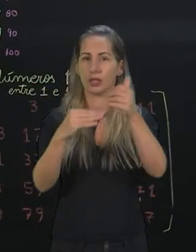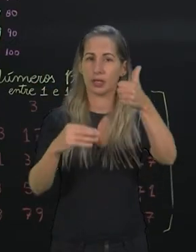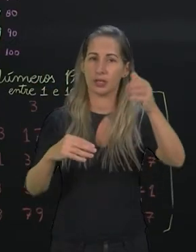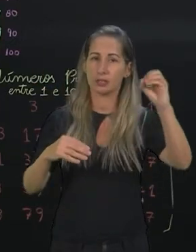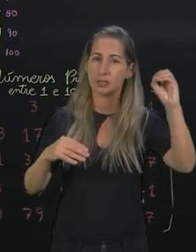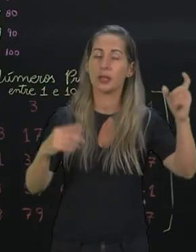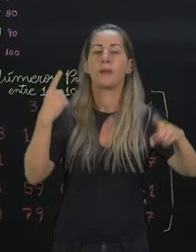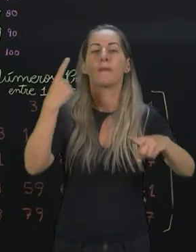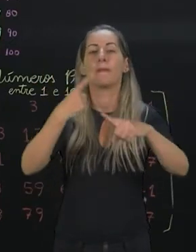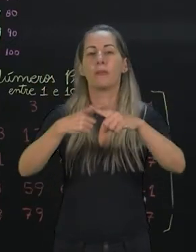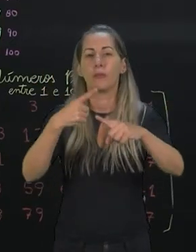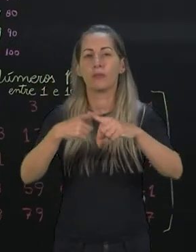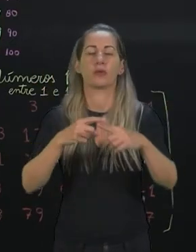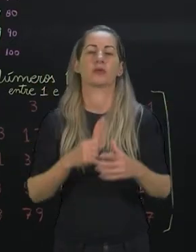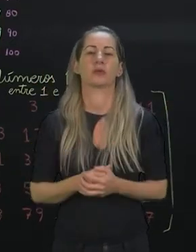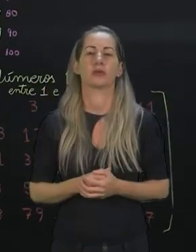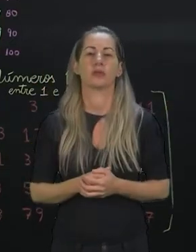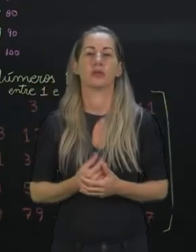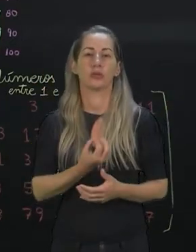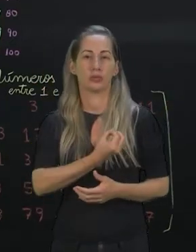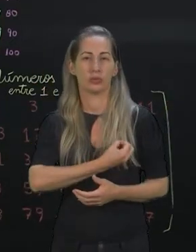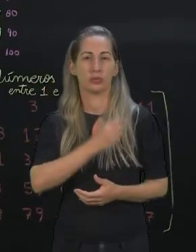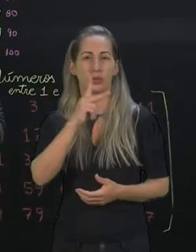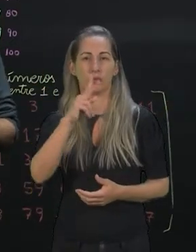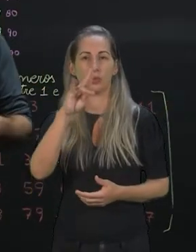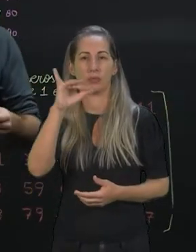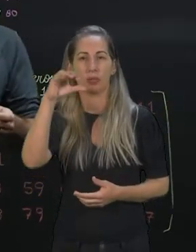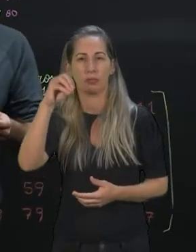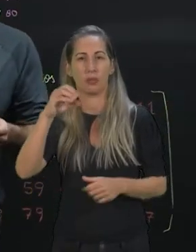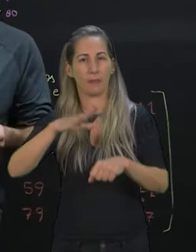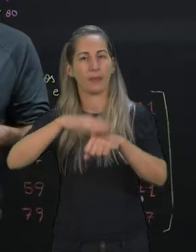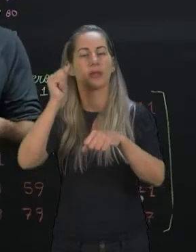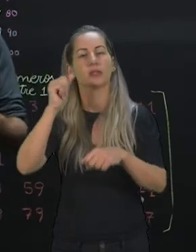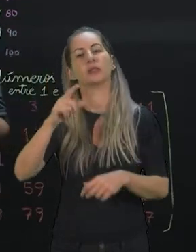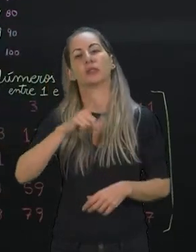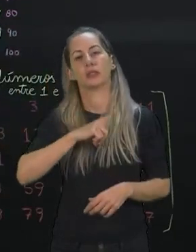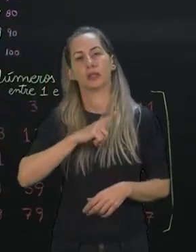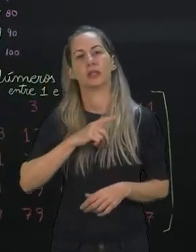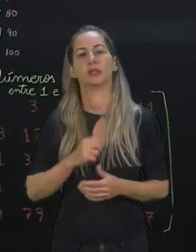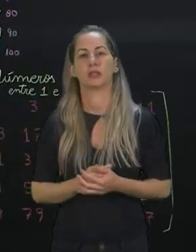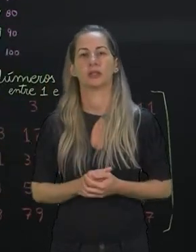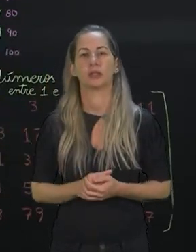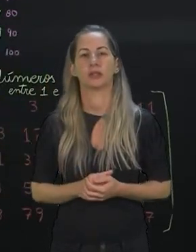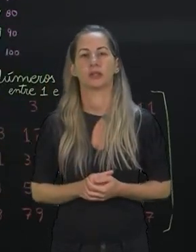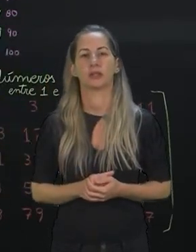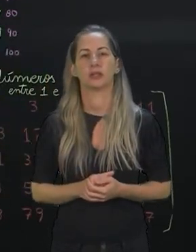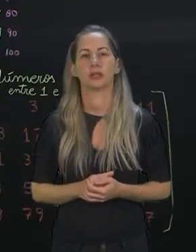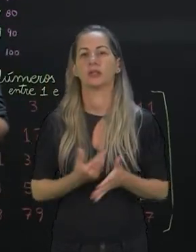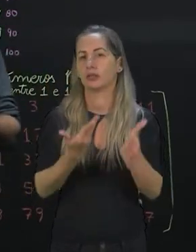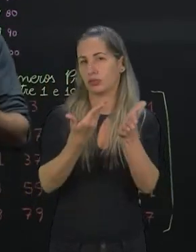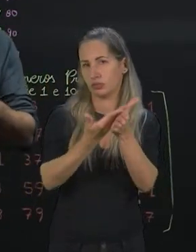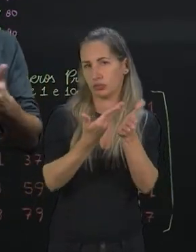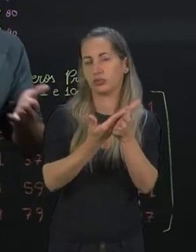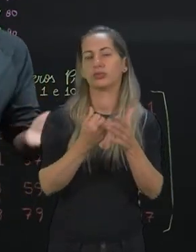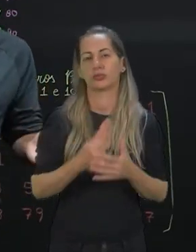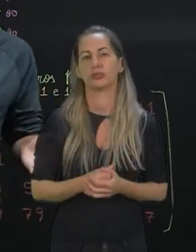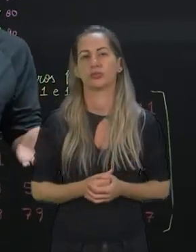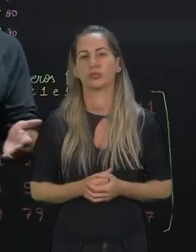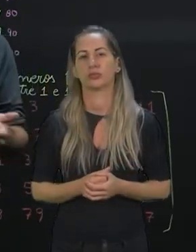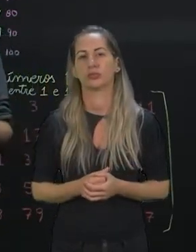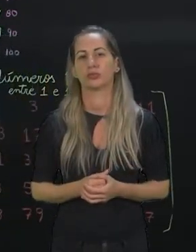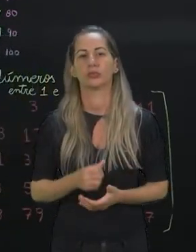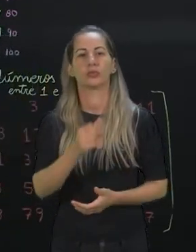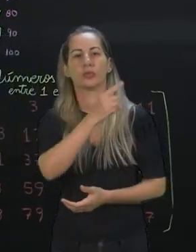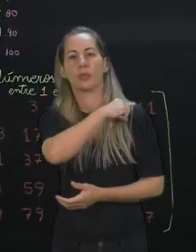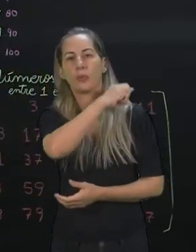somente. Por quê? Porque são os números primos que a gente mais utiliza durante os estudos, né? Ensino